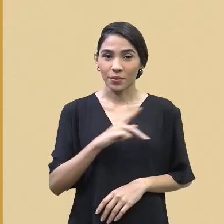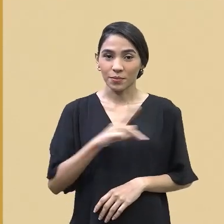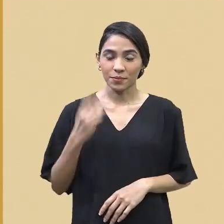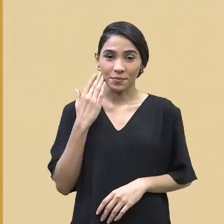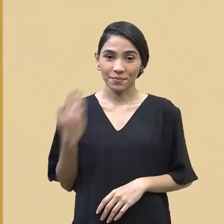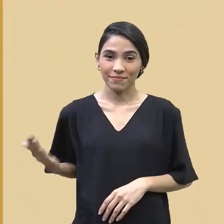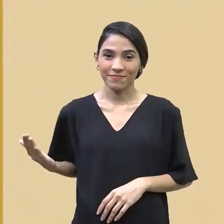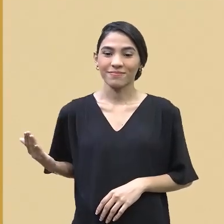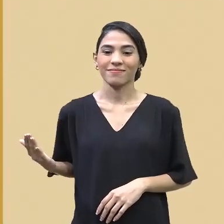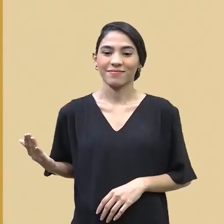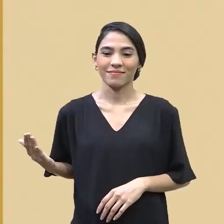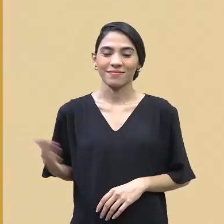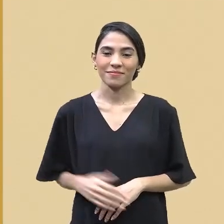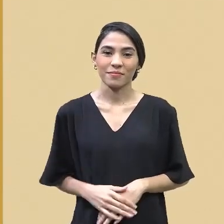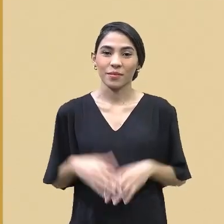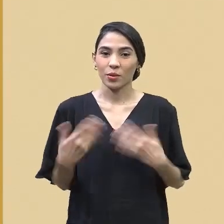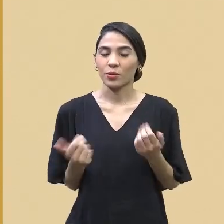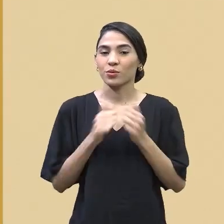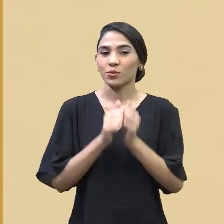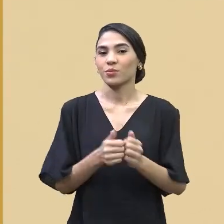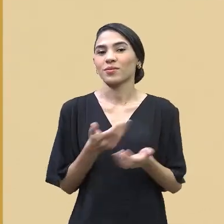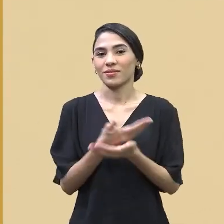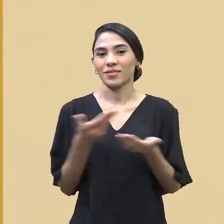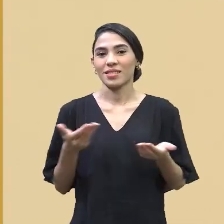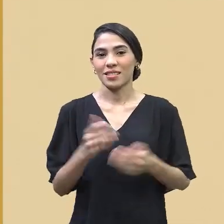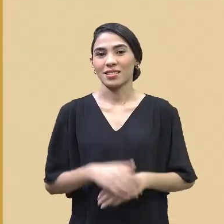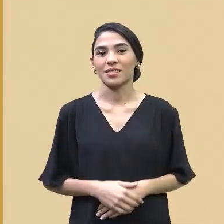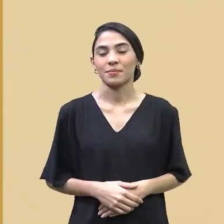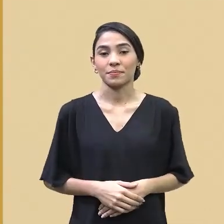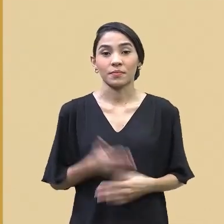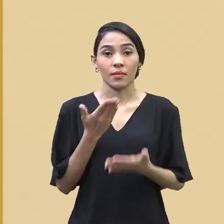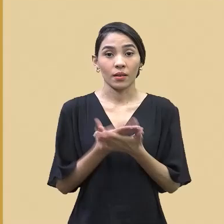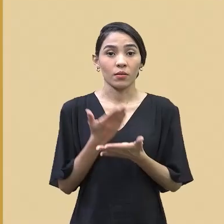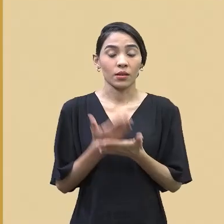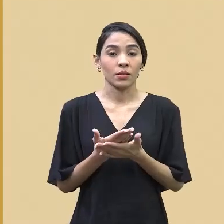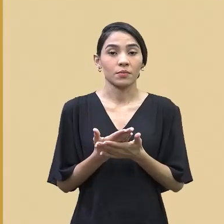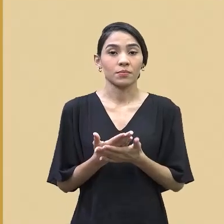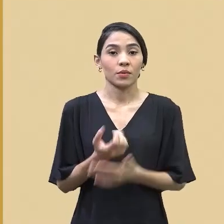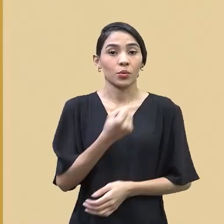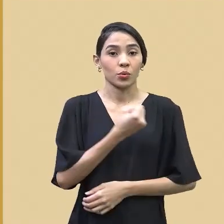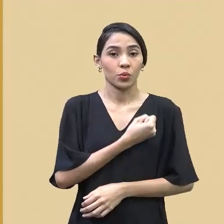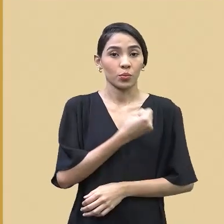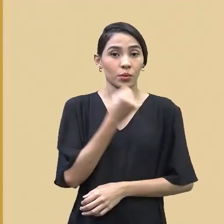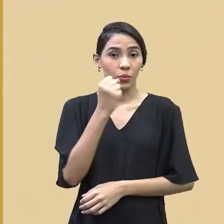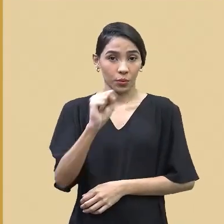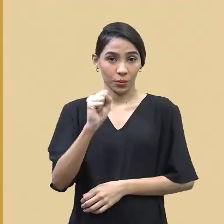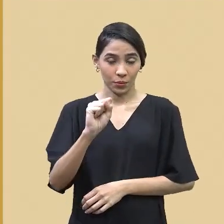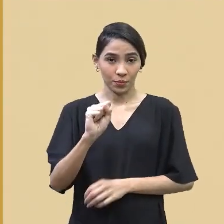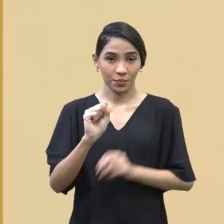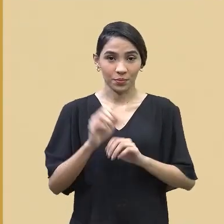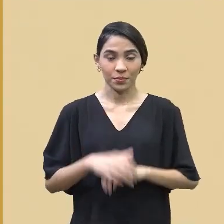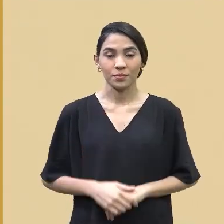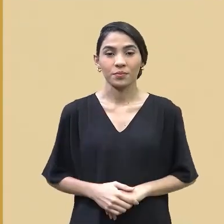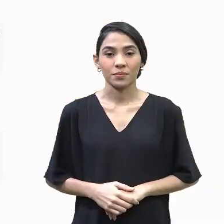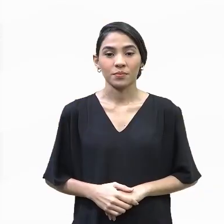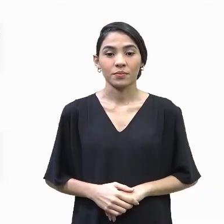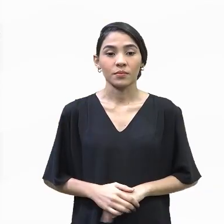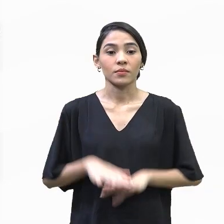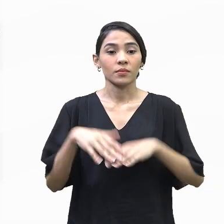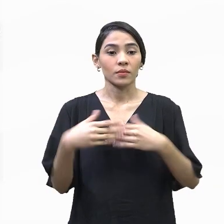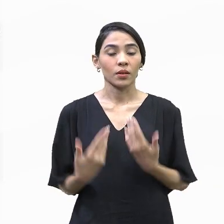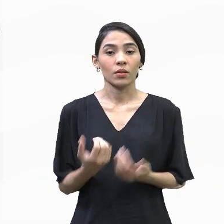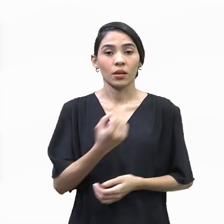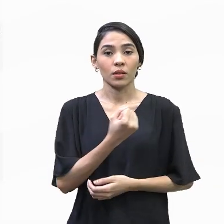professor René Moreira e estarei aqui com vocês na aula de hoje, que é a aula número 8. Bom, a